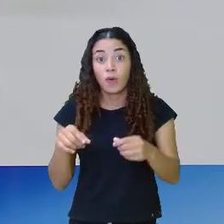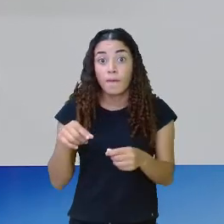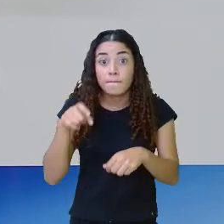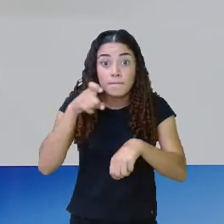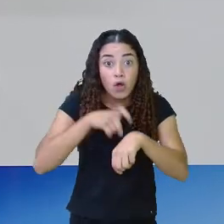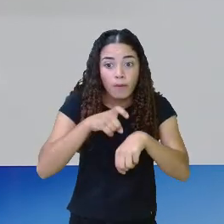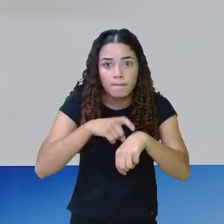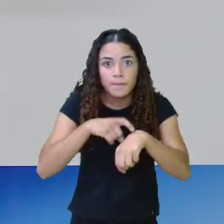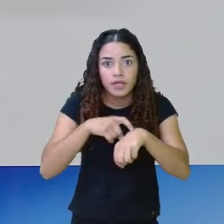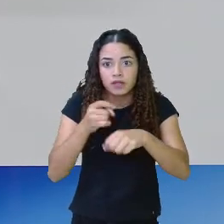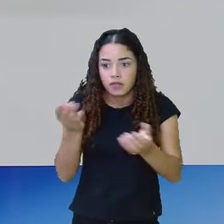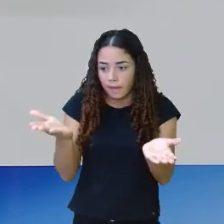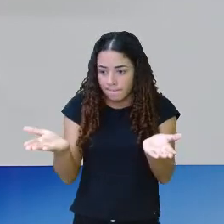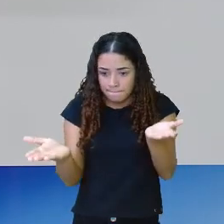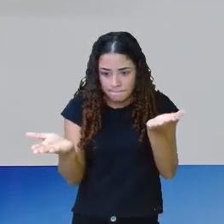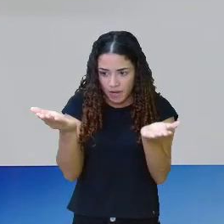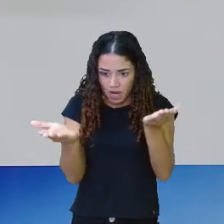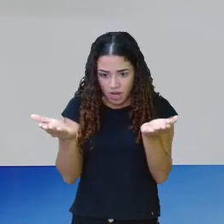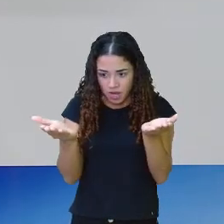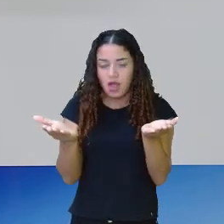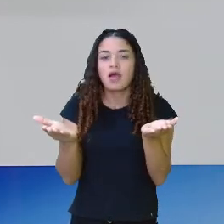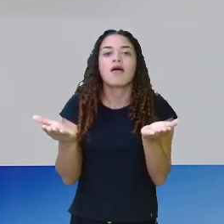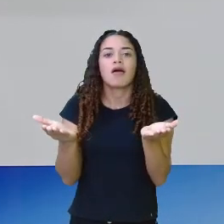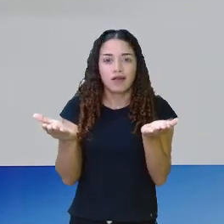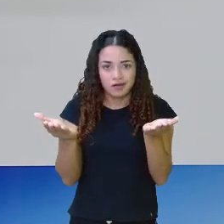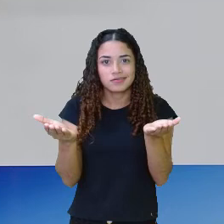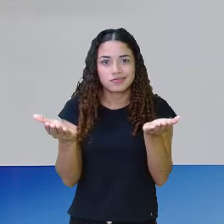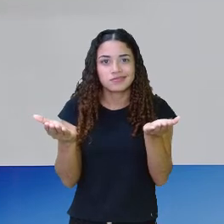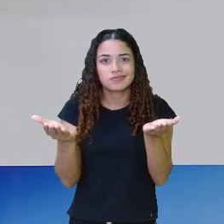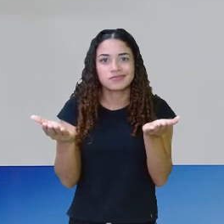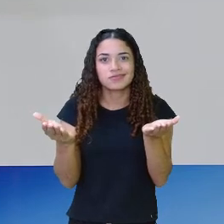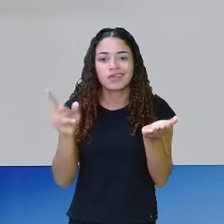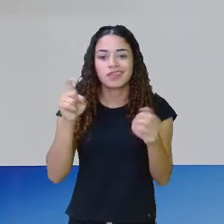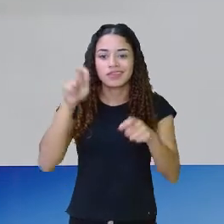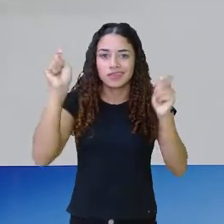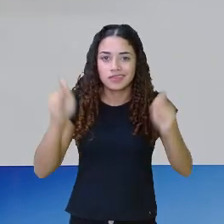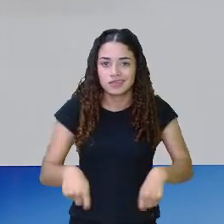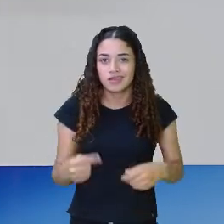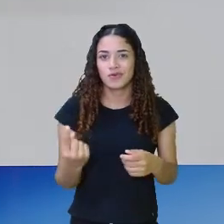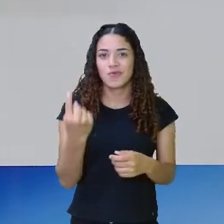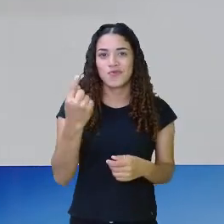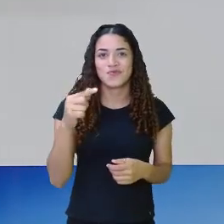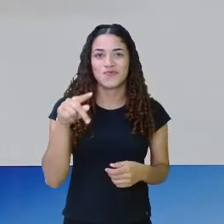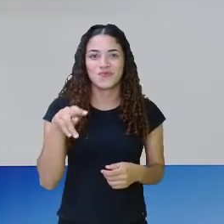se equilibrava, pronto, chegou a 1 quilo. Nem sempre